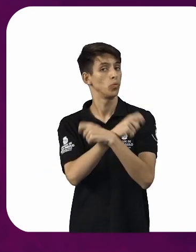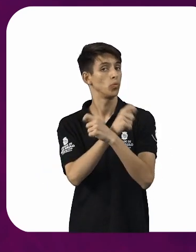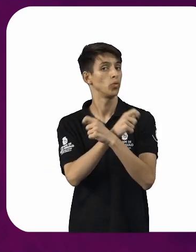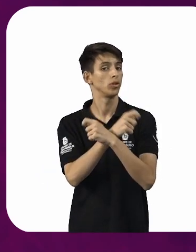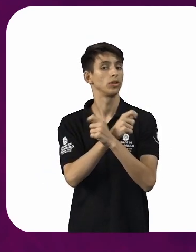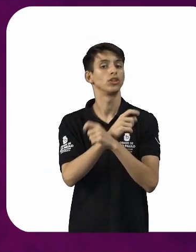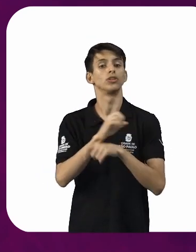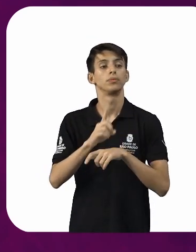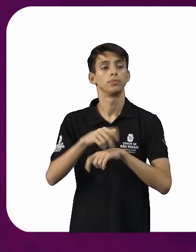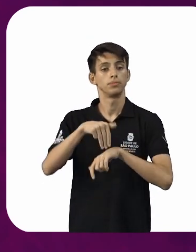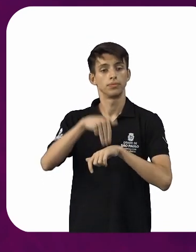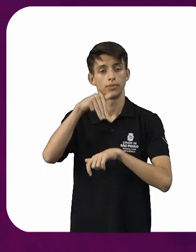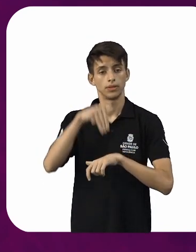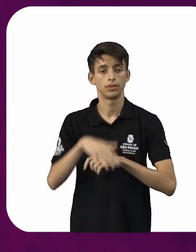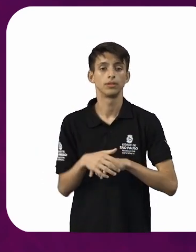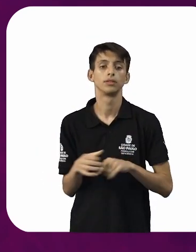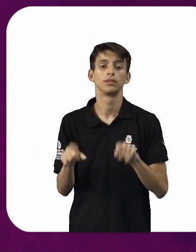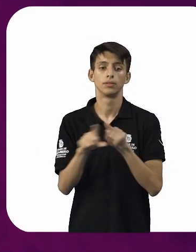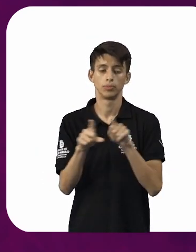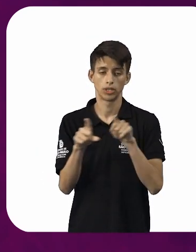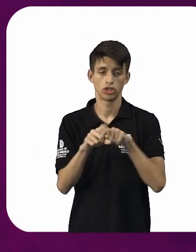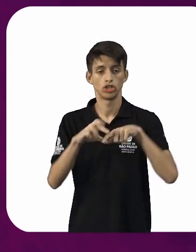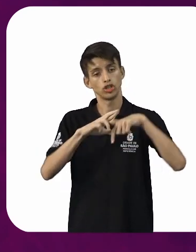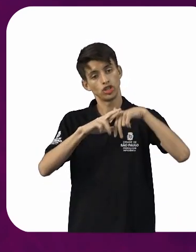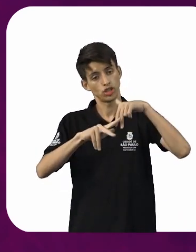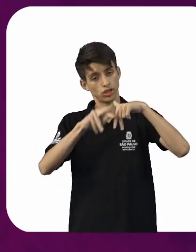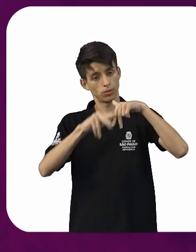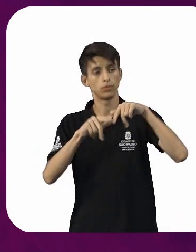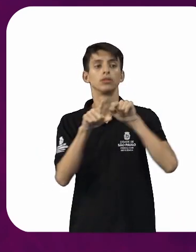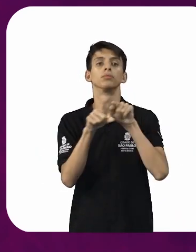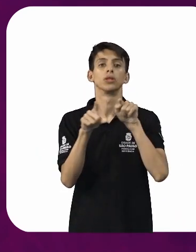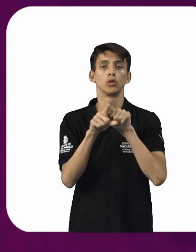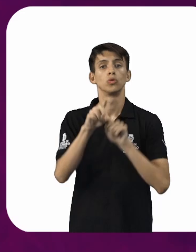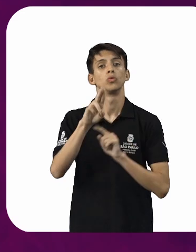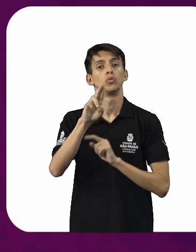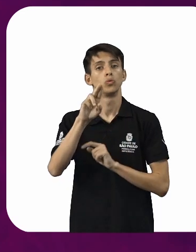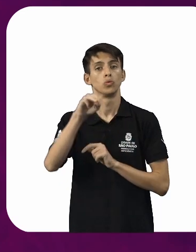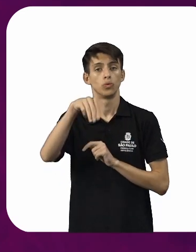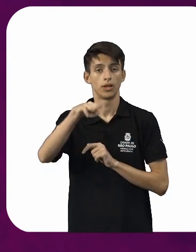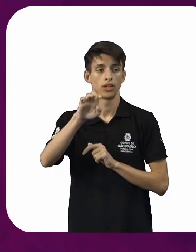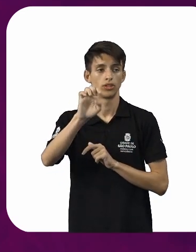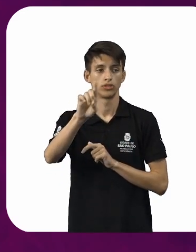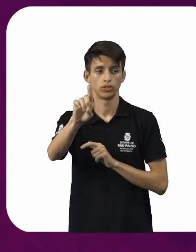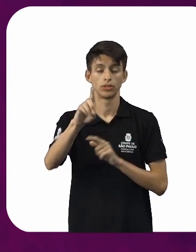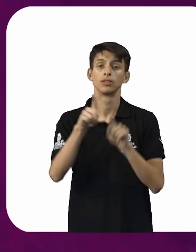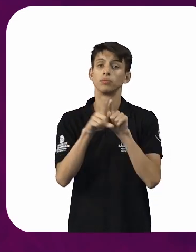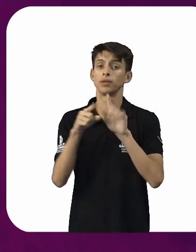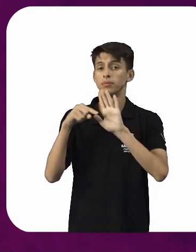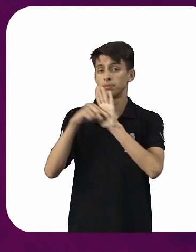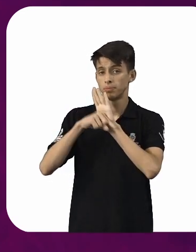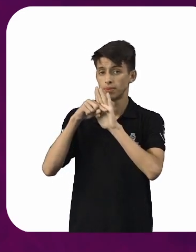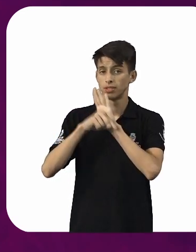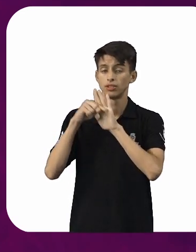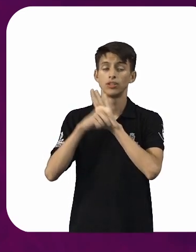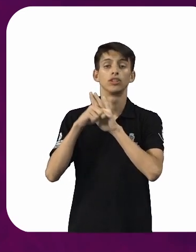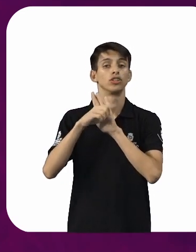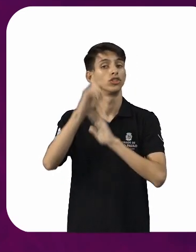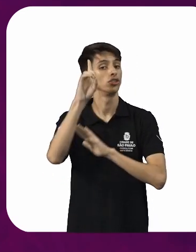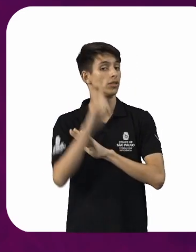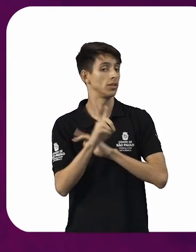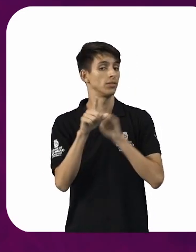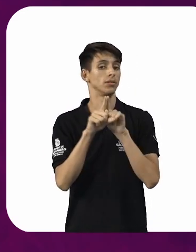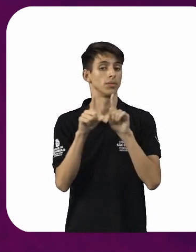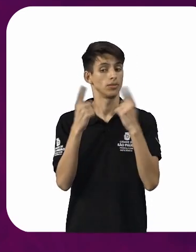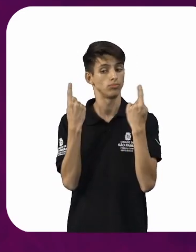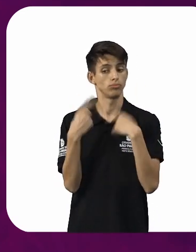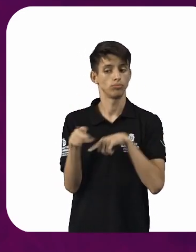São Paulo, especialista em Gênero e Sexualidades pela UERJ, integrante do grupo de pesquisas Direito, Discriminação de